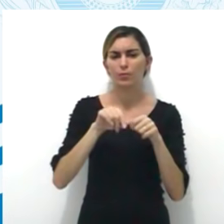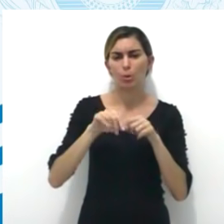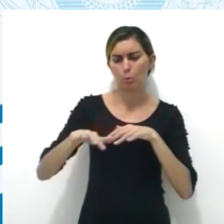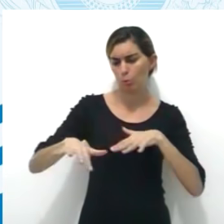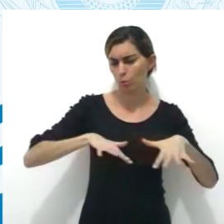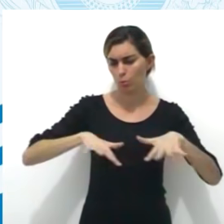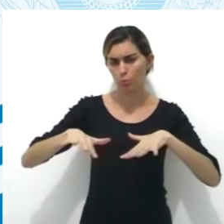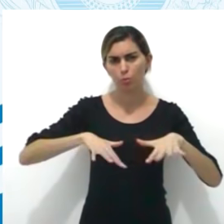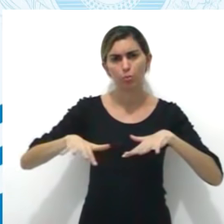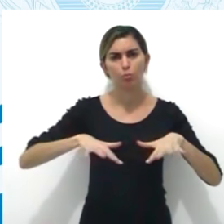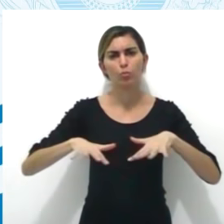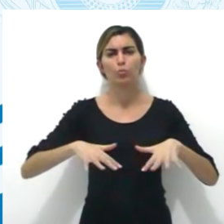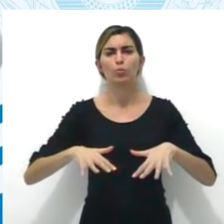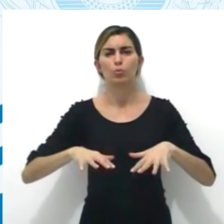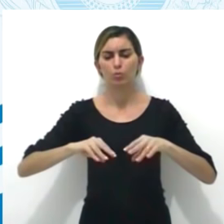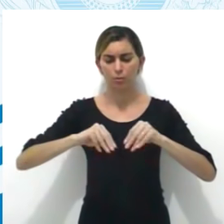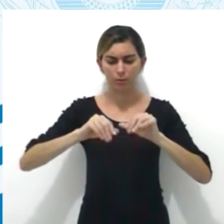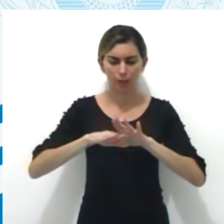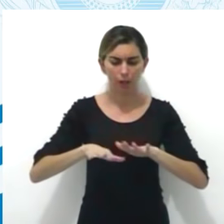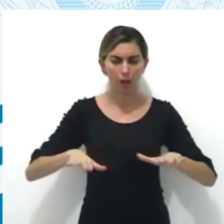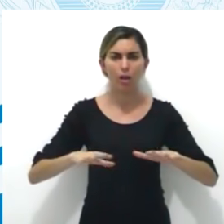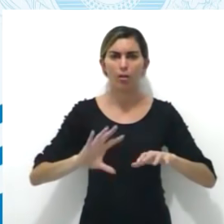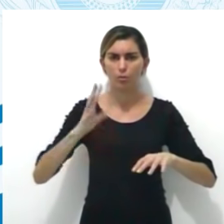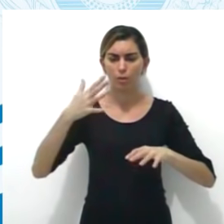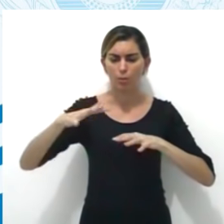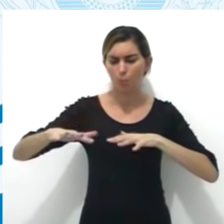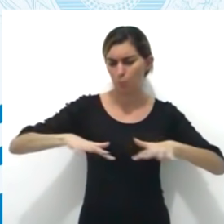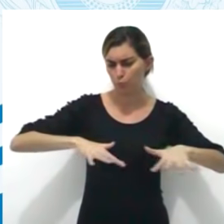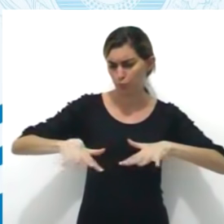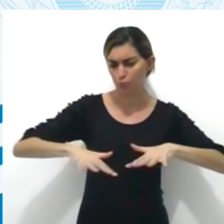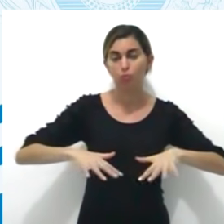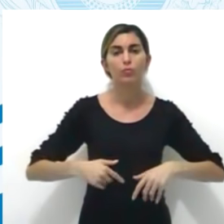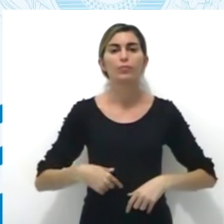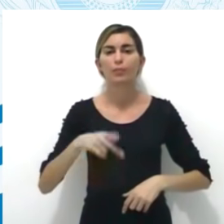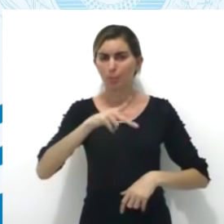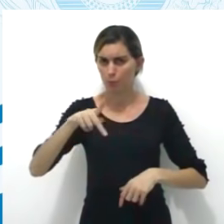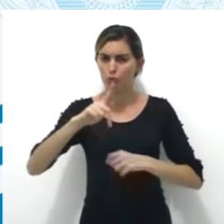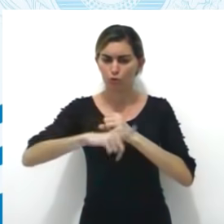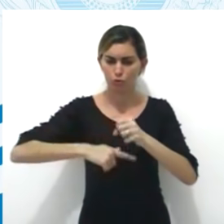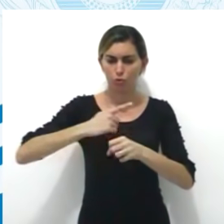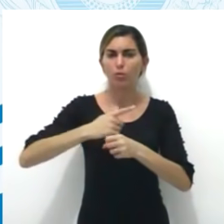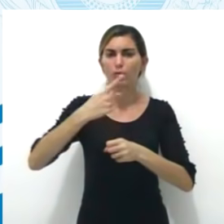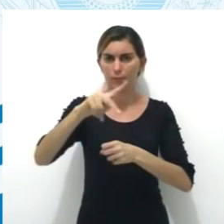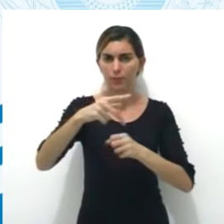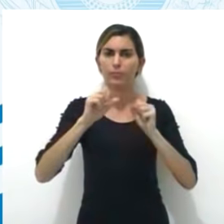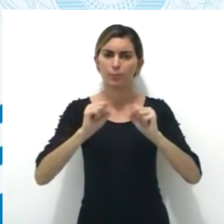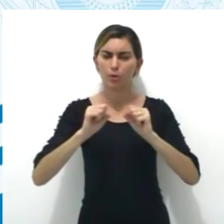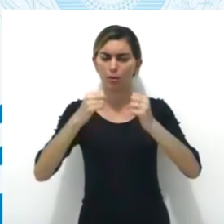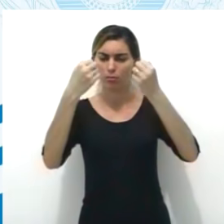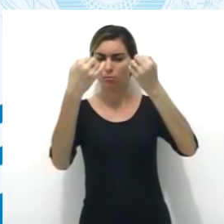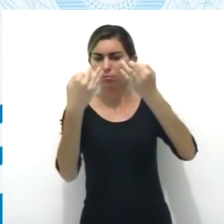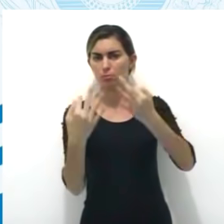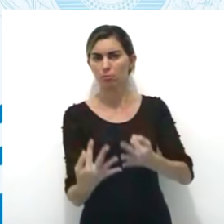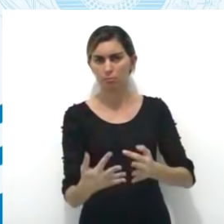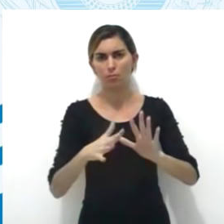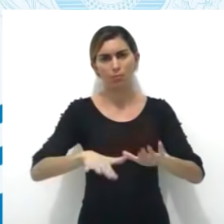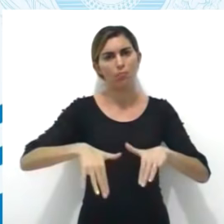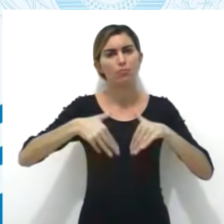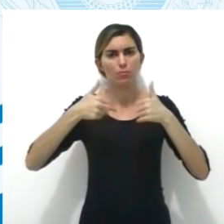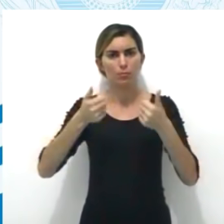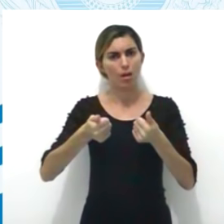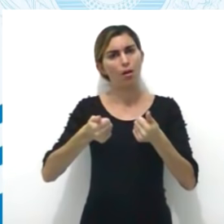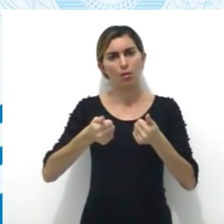pelos terremotos na superfície da Terra. Aí o professor de geografia de vocês poderá